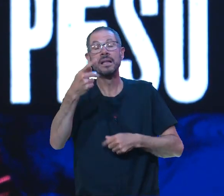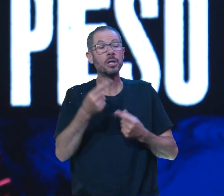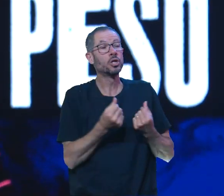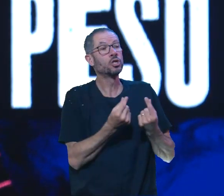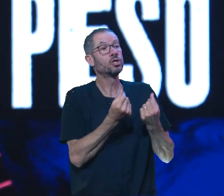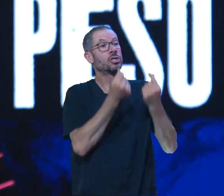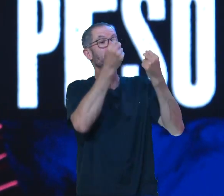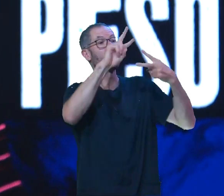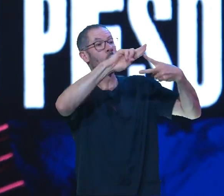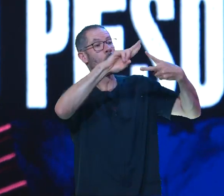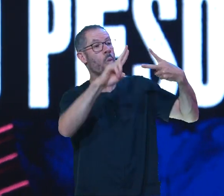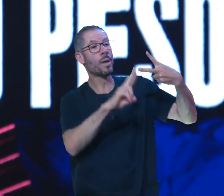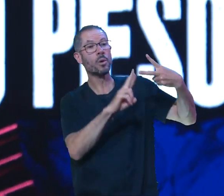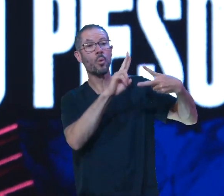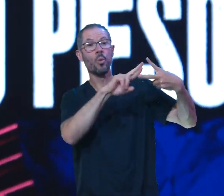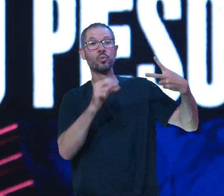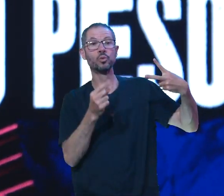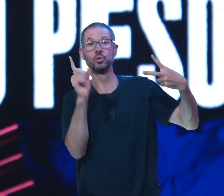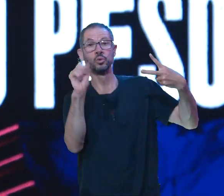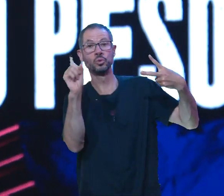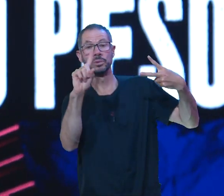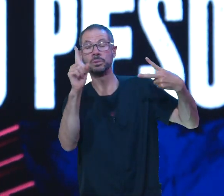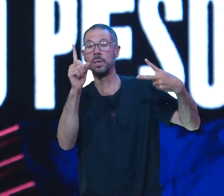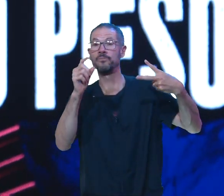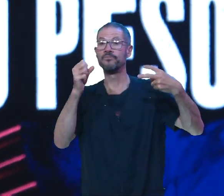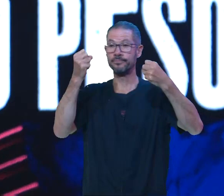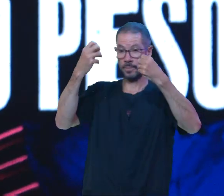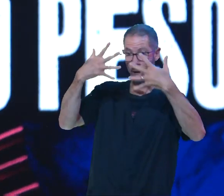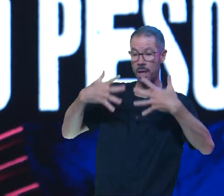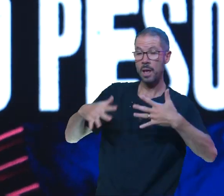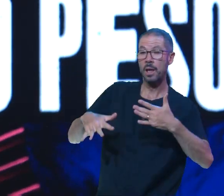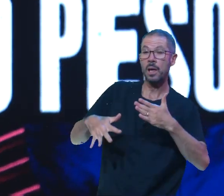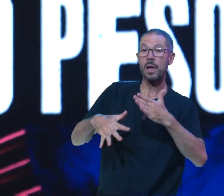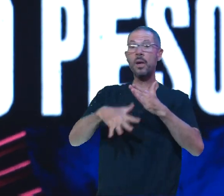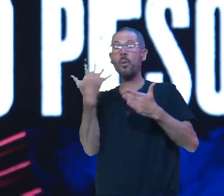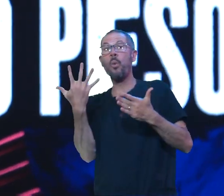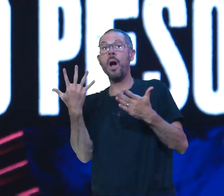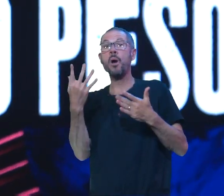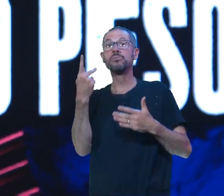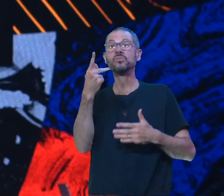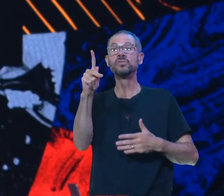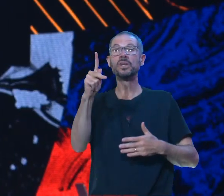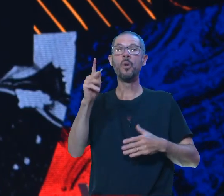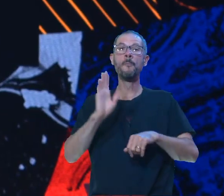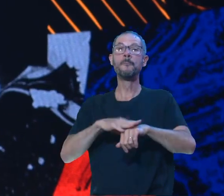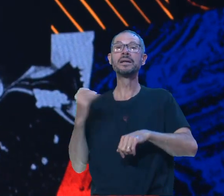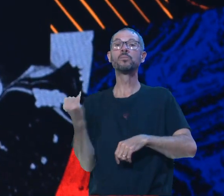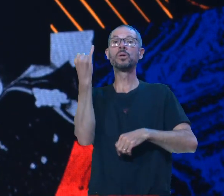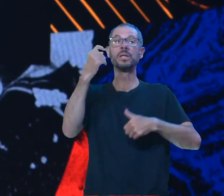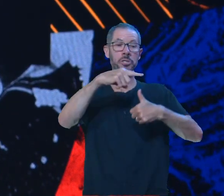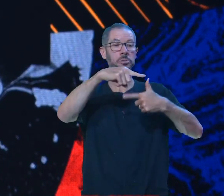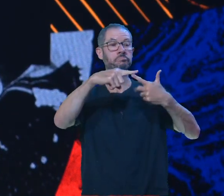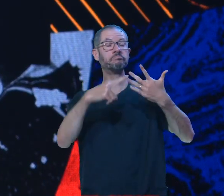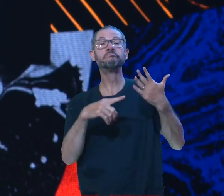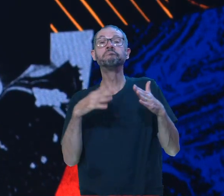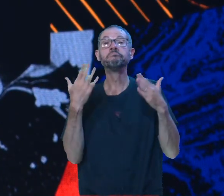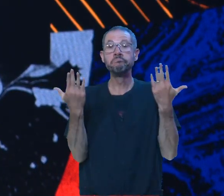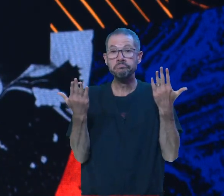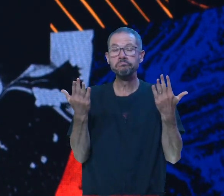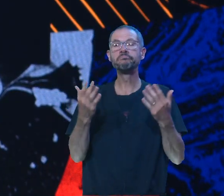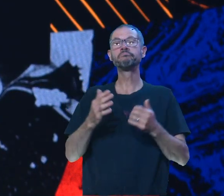dinheiro ou recursos aqui. Eu estou falando qual é o seu tesouro, dona